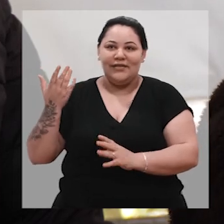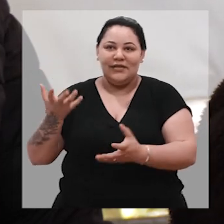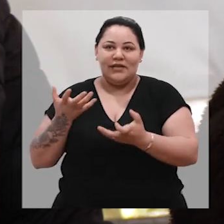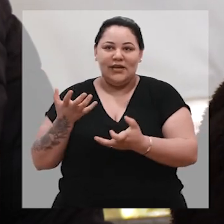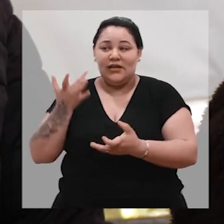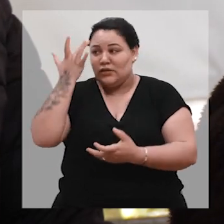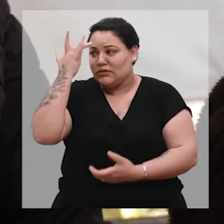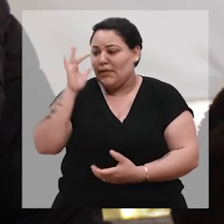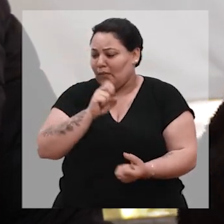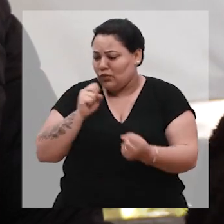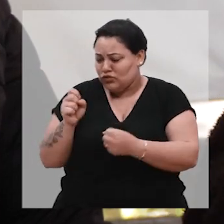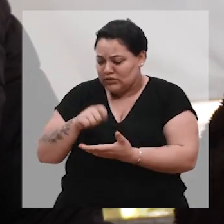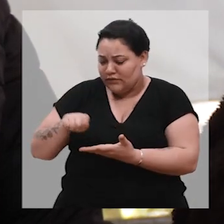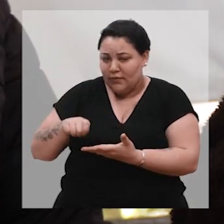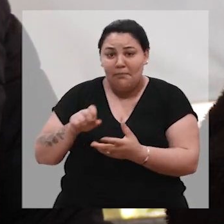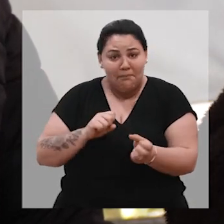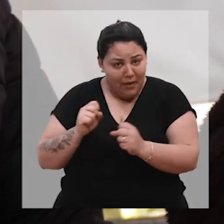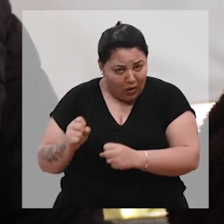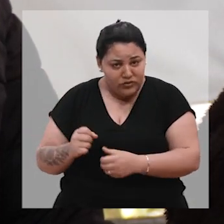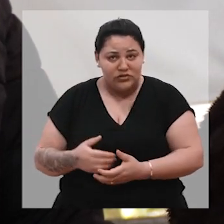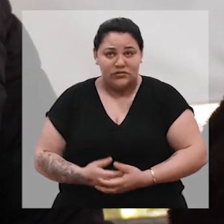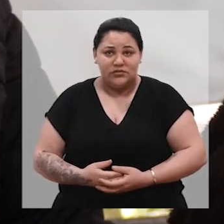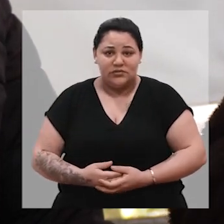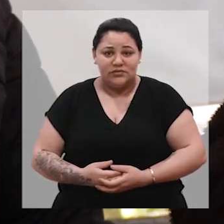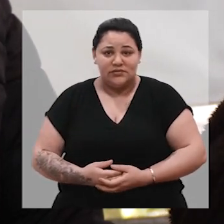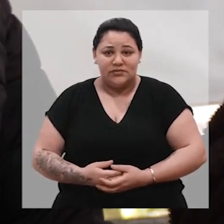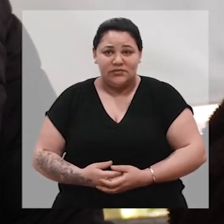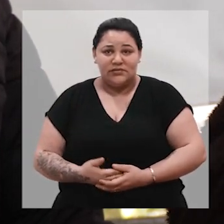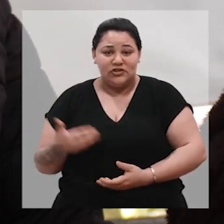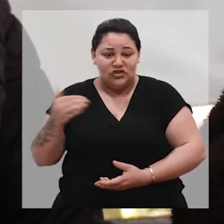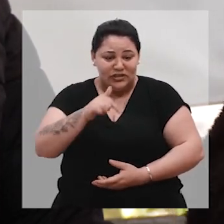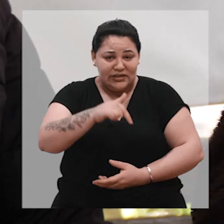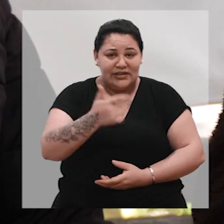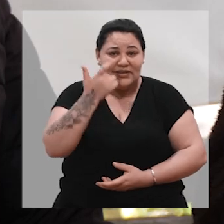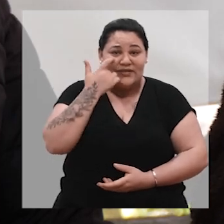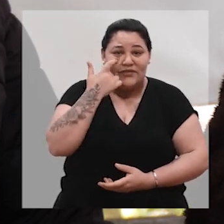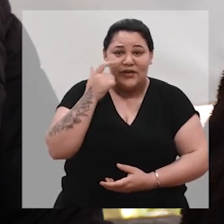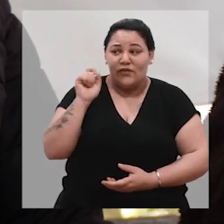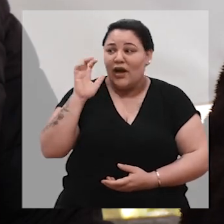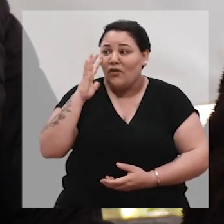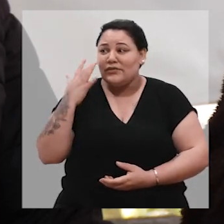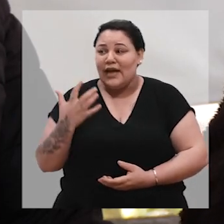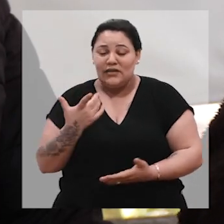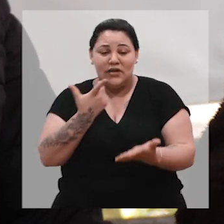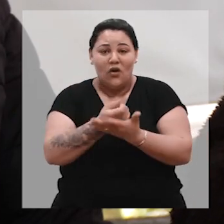uma certa idade, que não sabia que podia. Pode! Vem